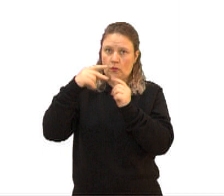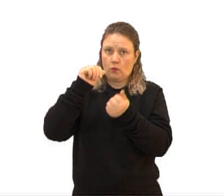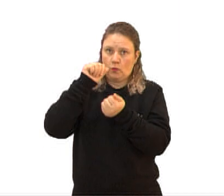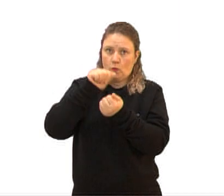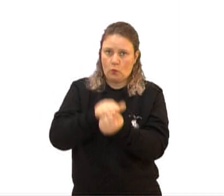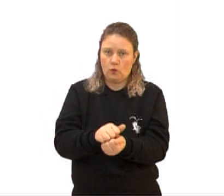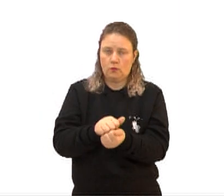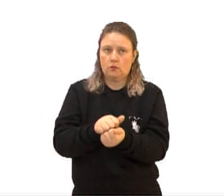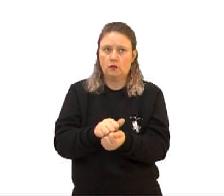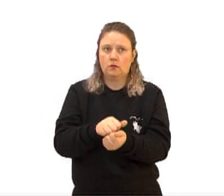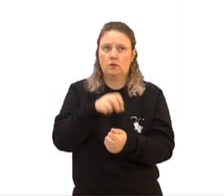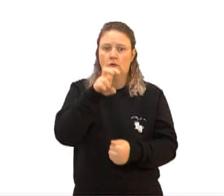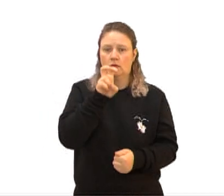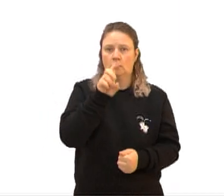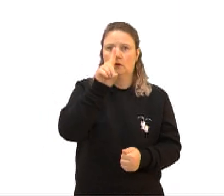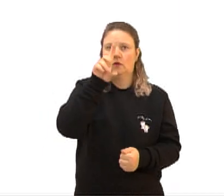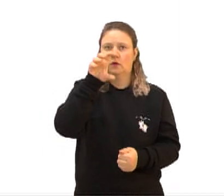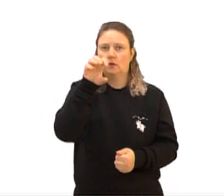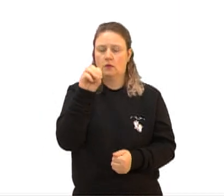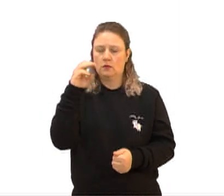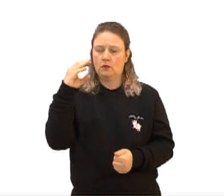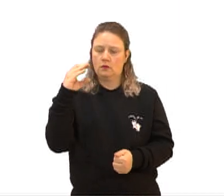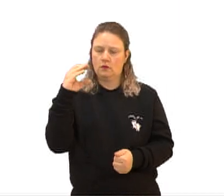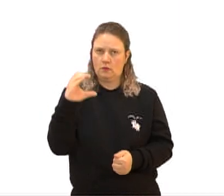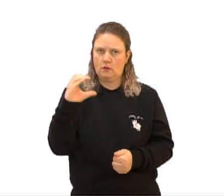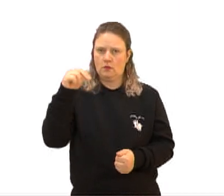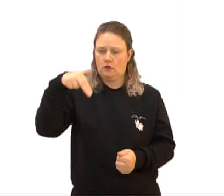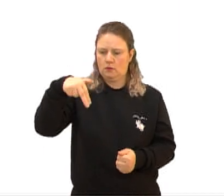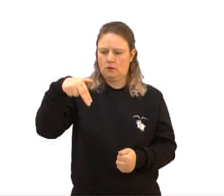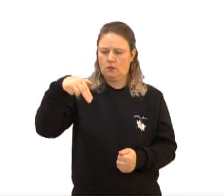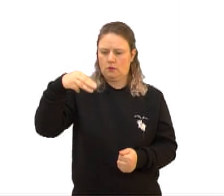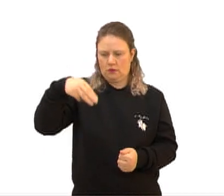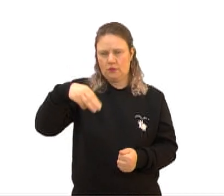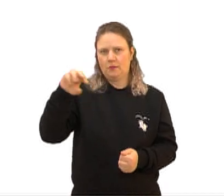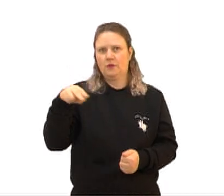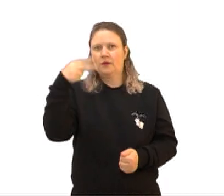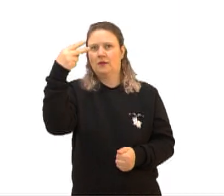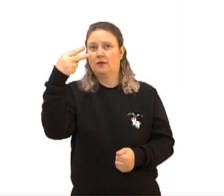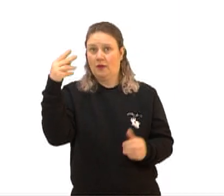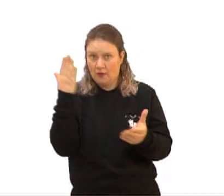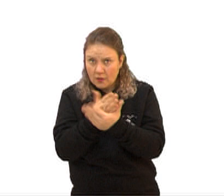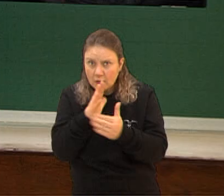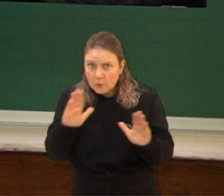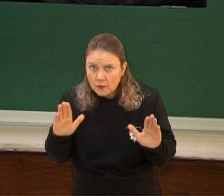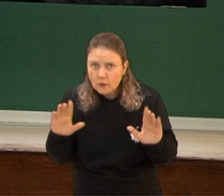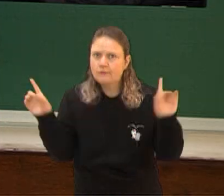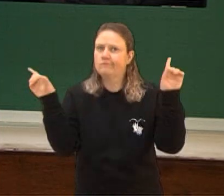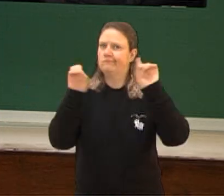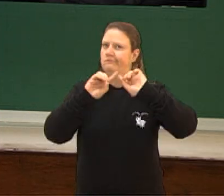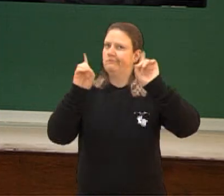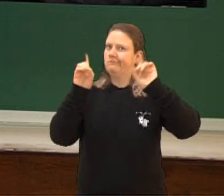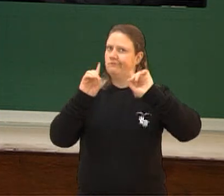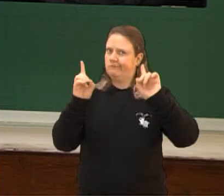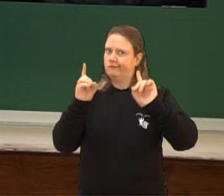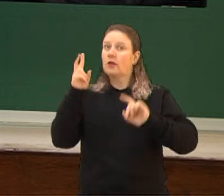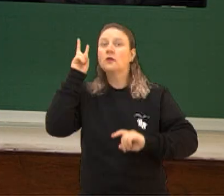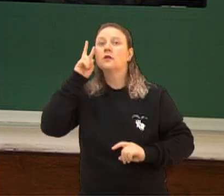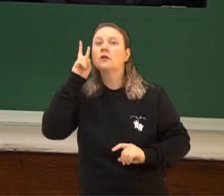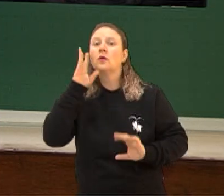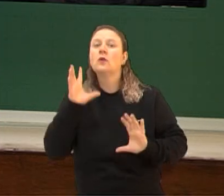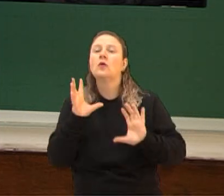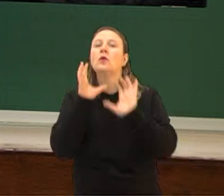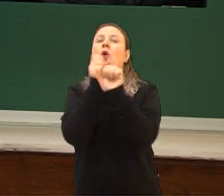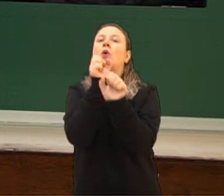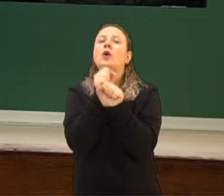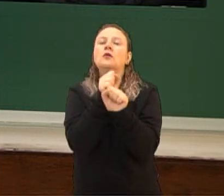juntas, 510 centímetros quadrados. Acabou? Não. Lembra lá o que foi pedido? Quanto de